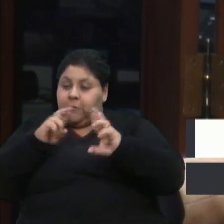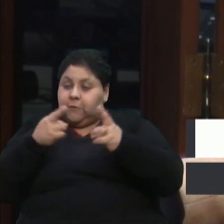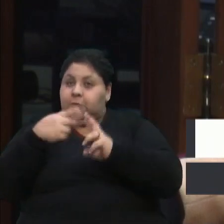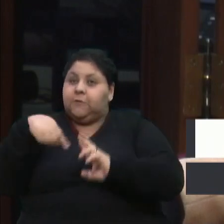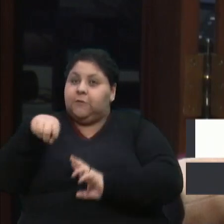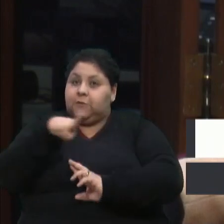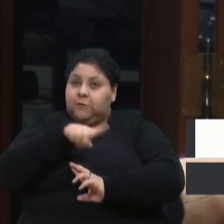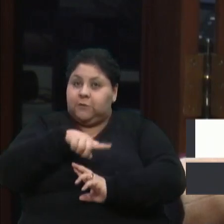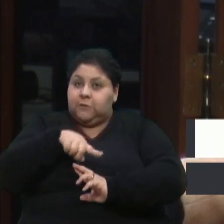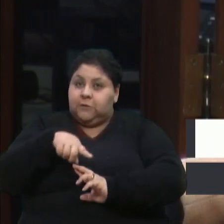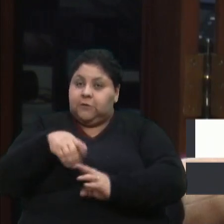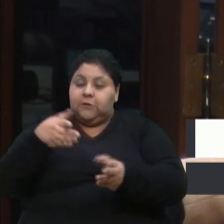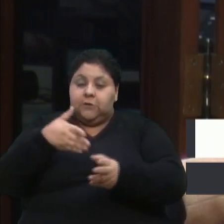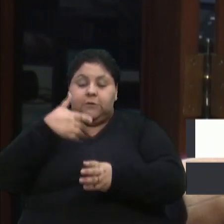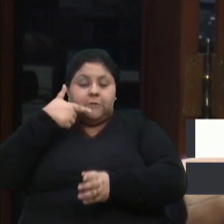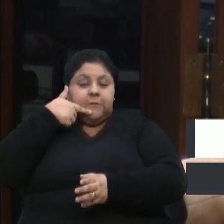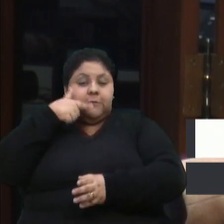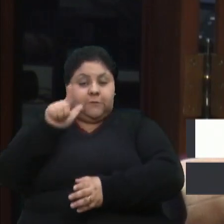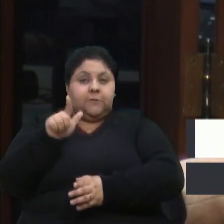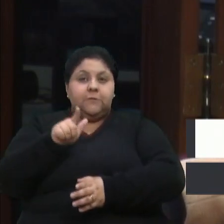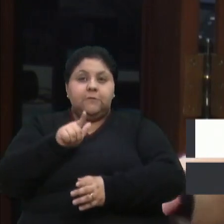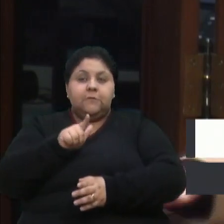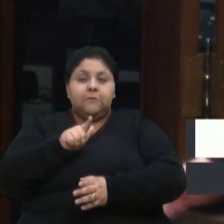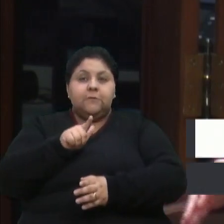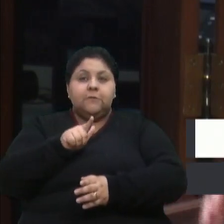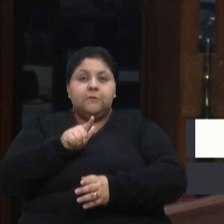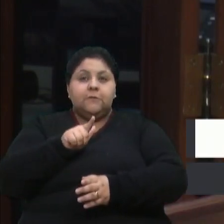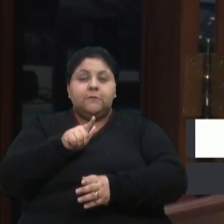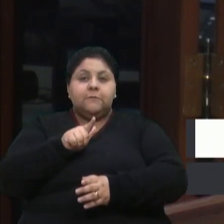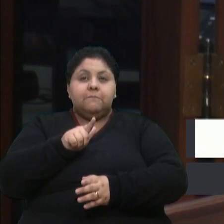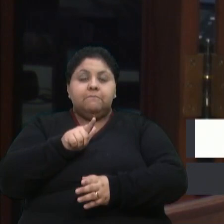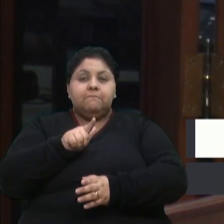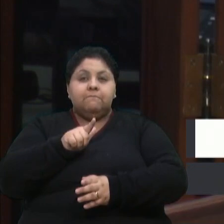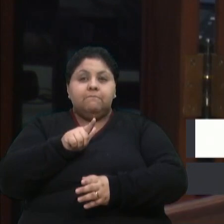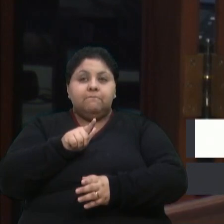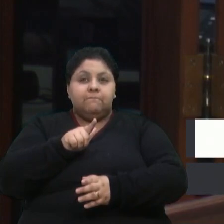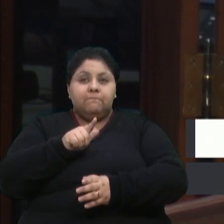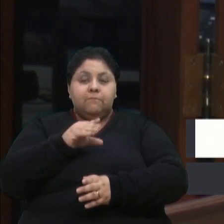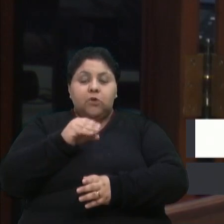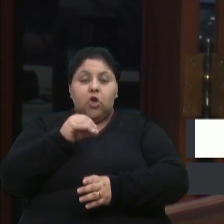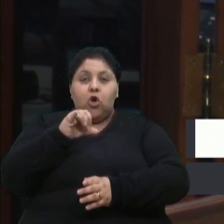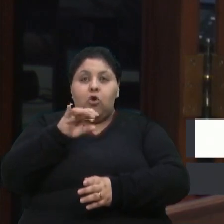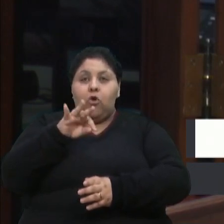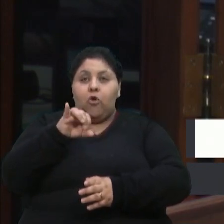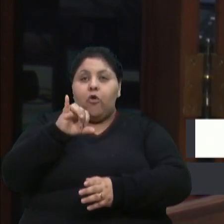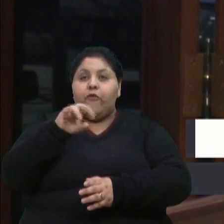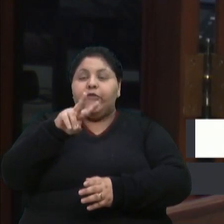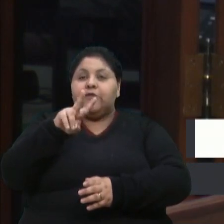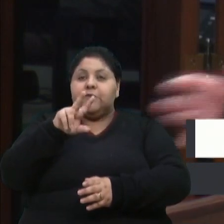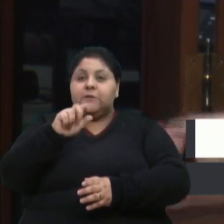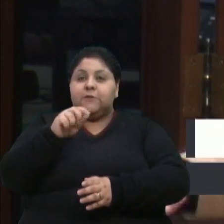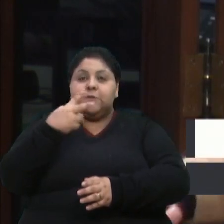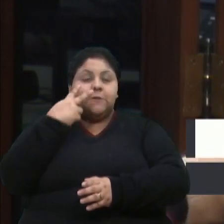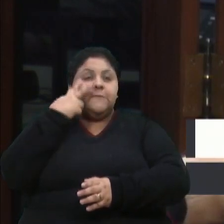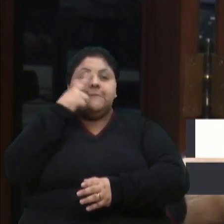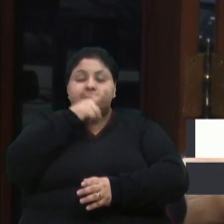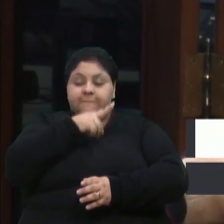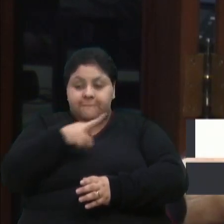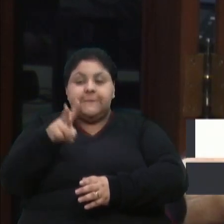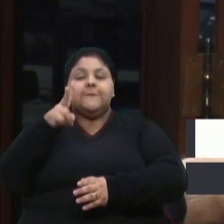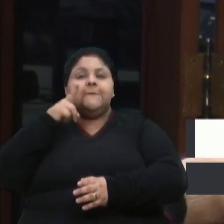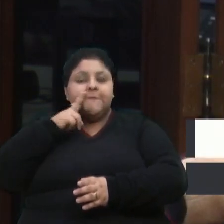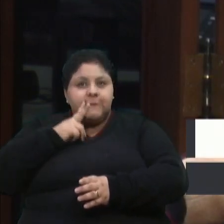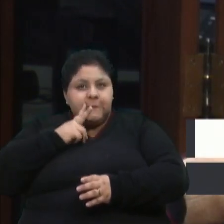já conseguiu apurar durante as oitivas, e a oitiva viu que há fortes indícios